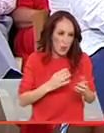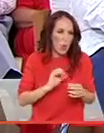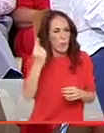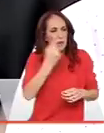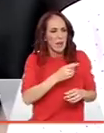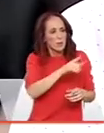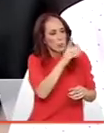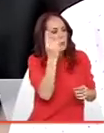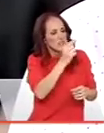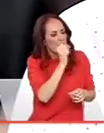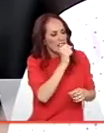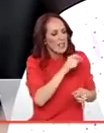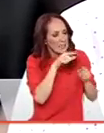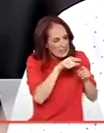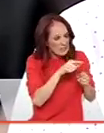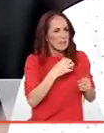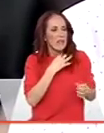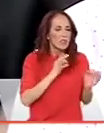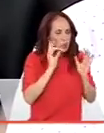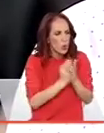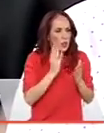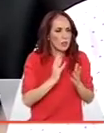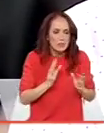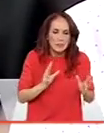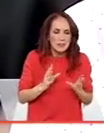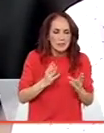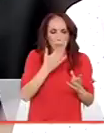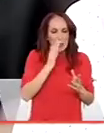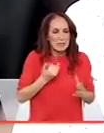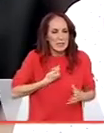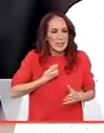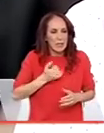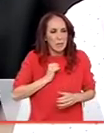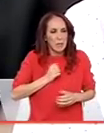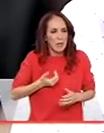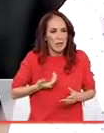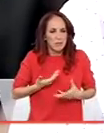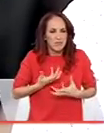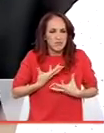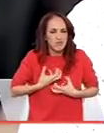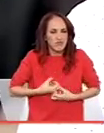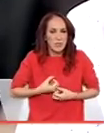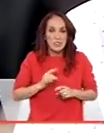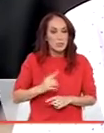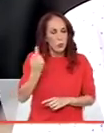seria de caracterizar me ter a minha própria a minha própria identidade enquanto artista não enquanto músico se eu quiser